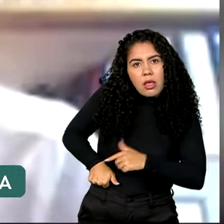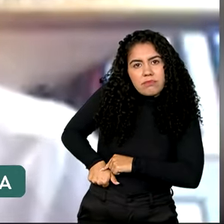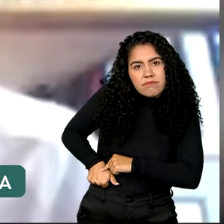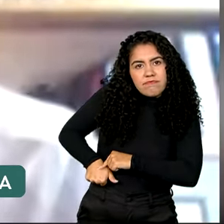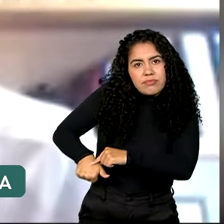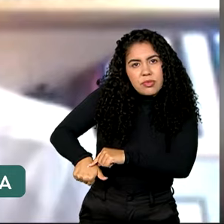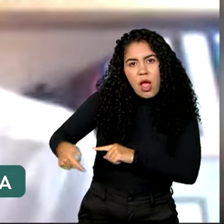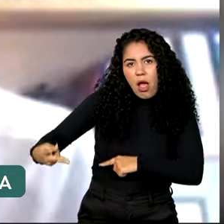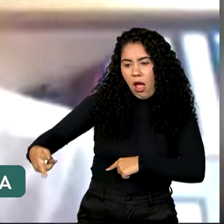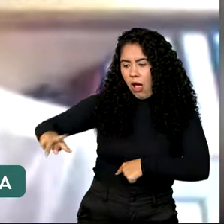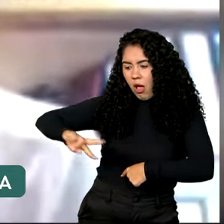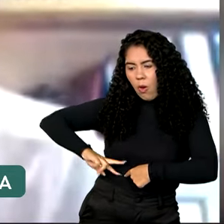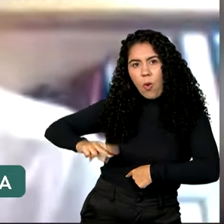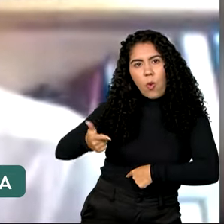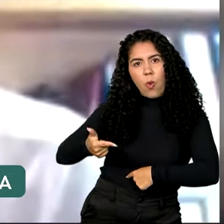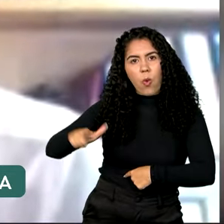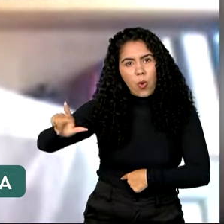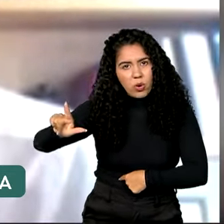diálise ou um transplante,